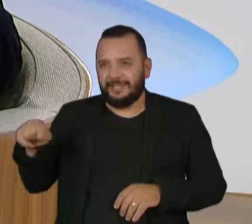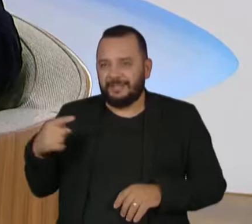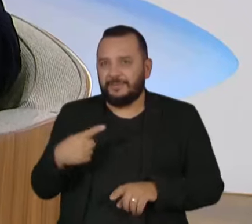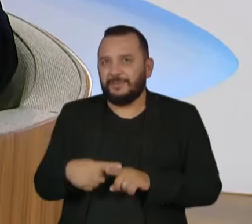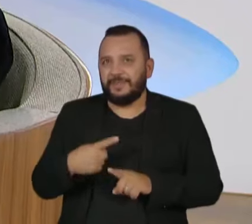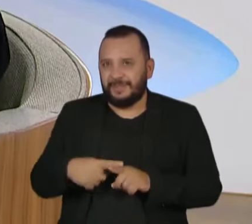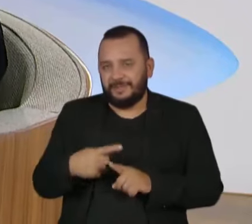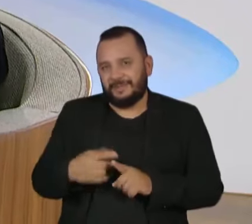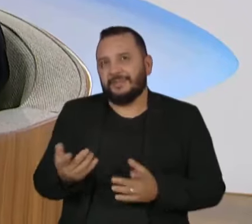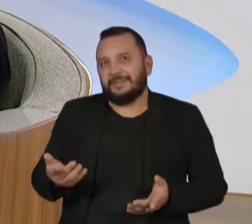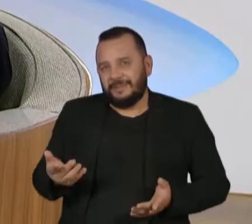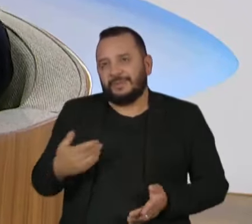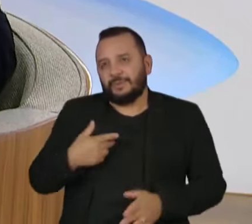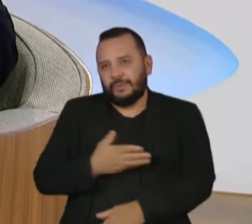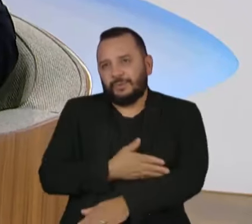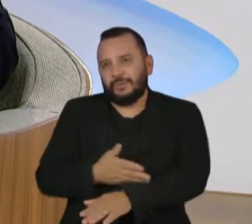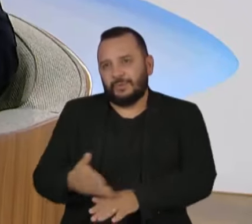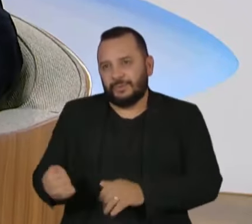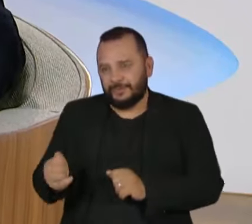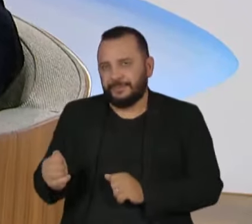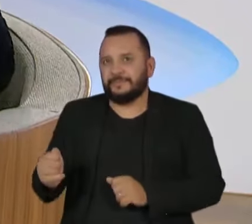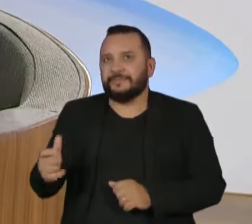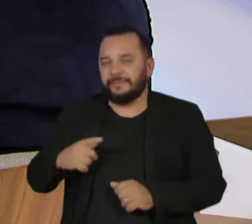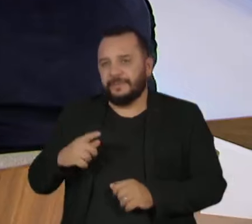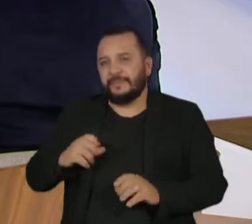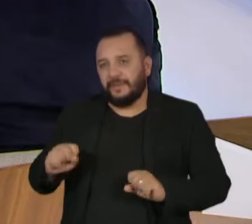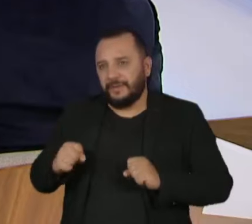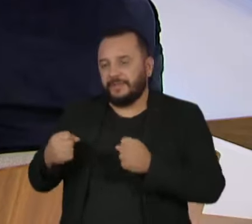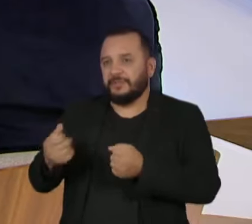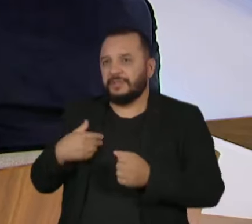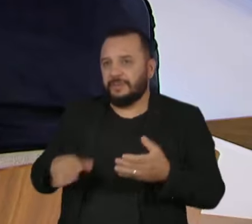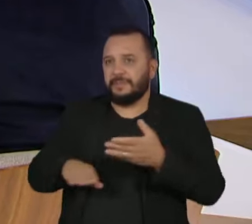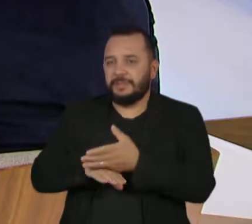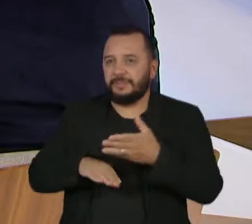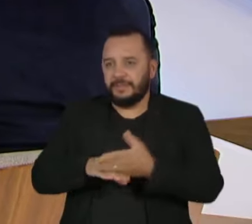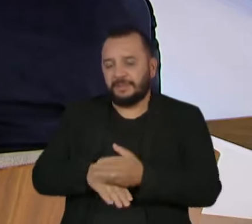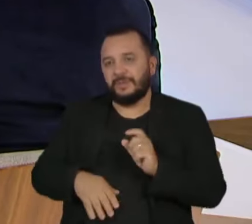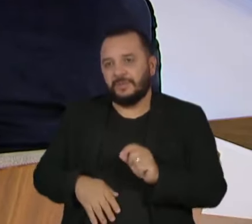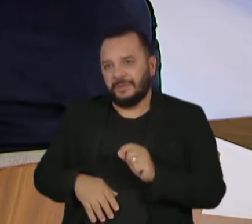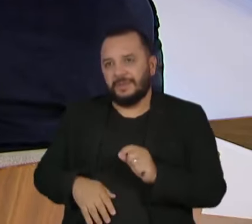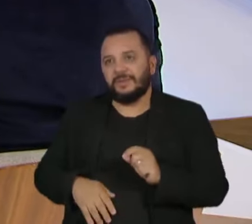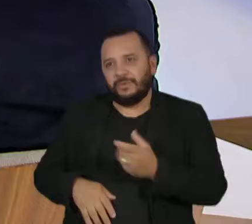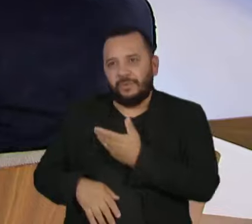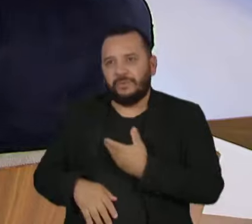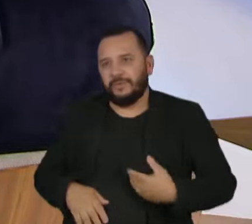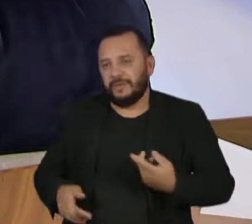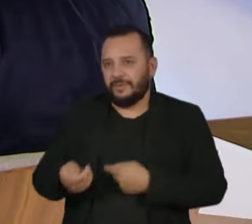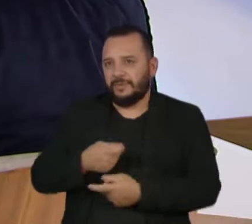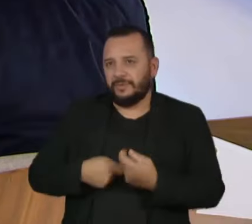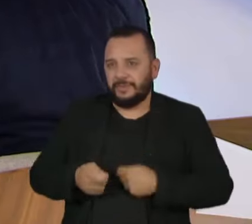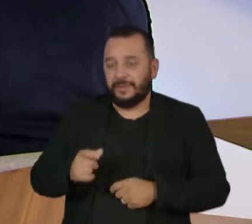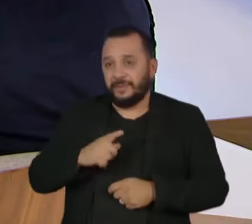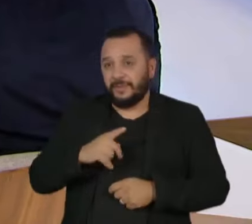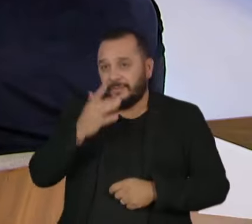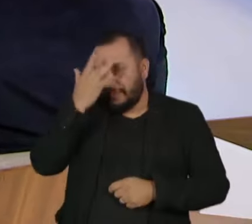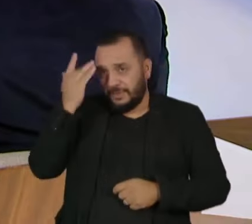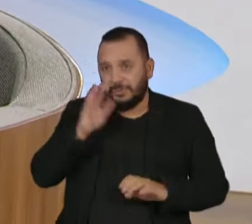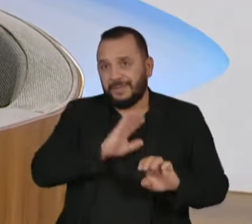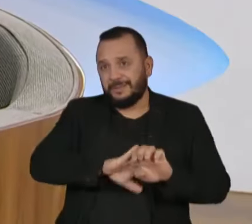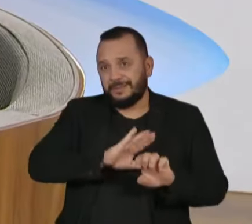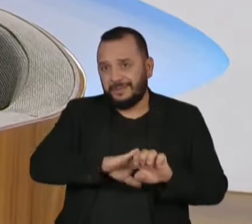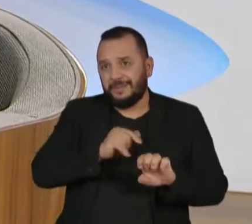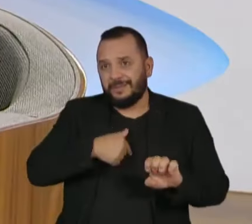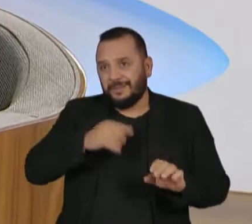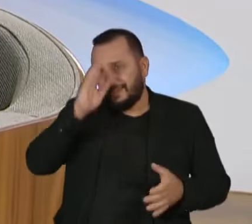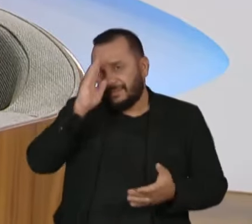com com identificação com relação aos costumes que defendia uma grande participação do estado na economia nós tivemos pessoas que se identificavam como esquerda e que